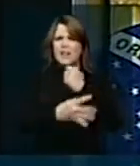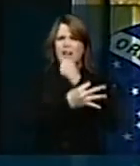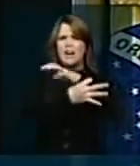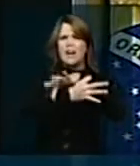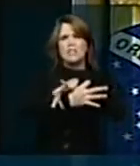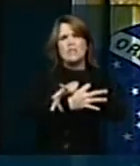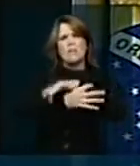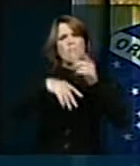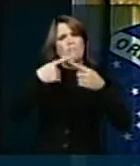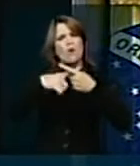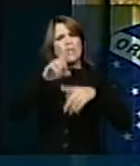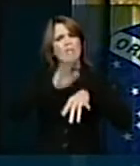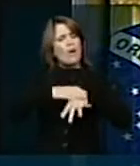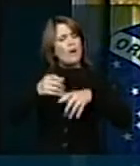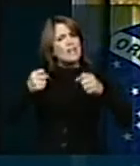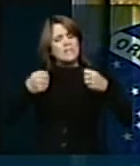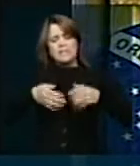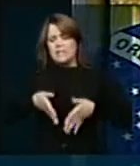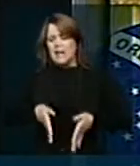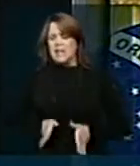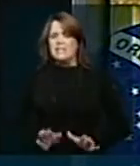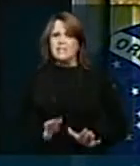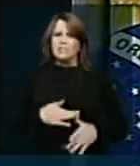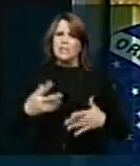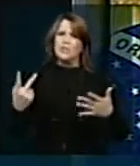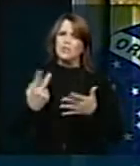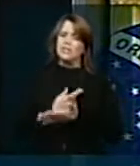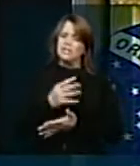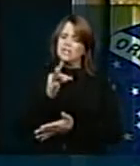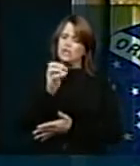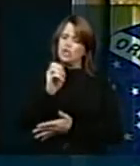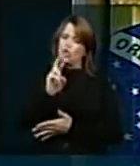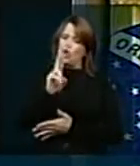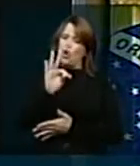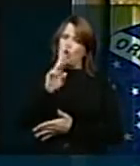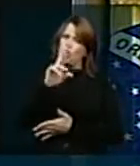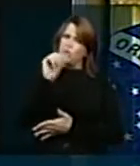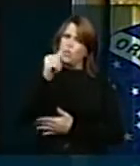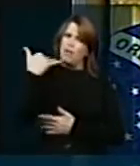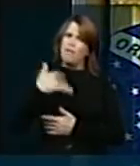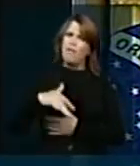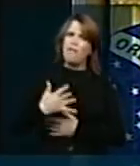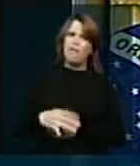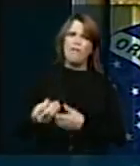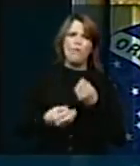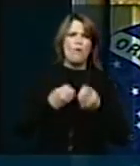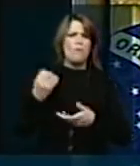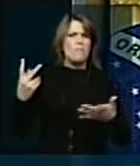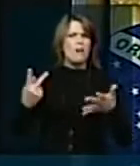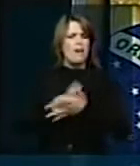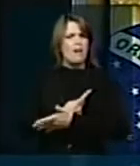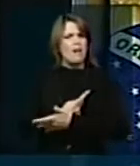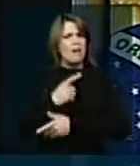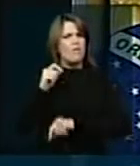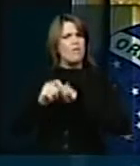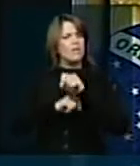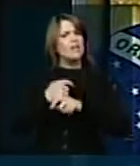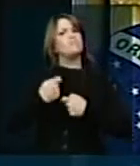pois algemar mulheres durante o parto constitui um caso de tortura e tal prática enseja